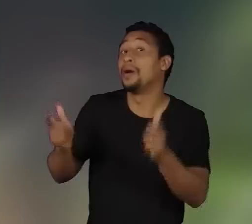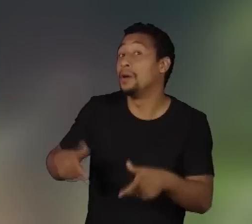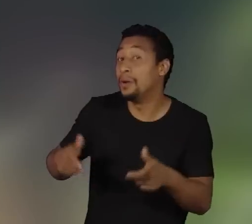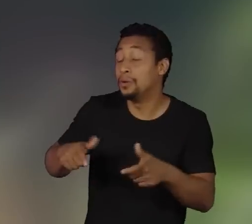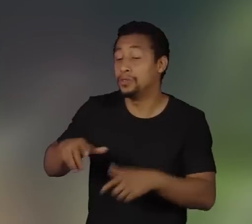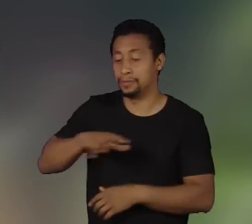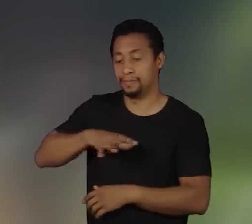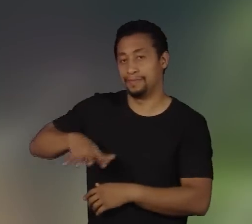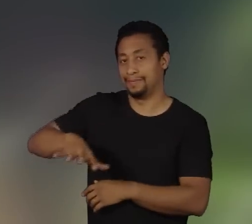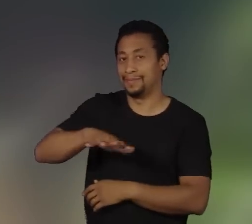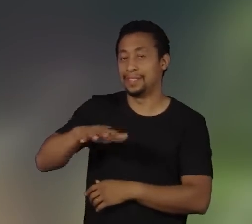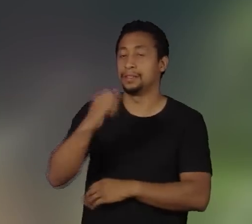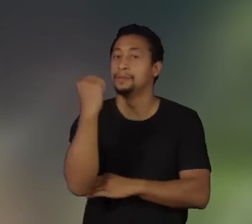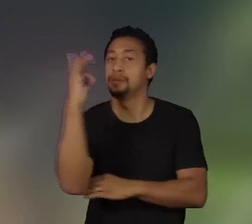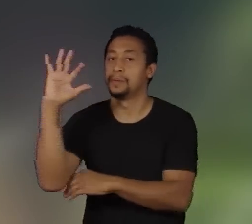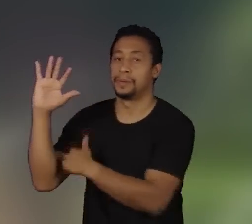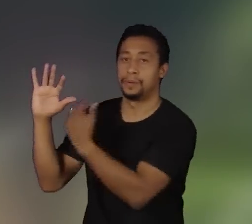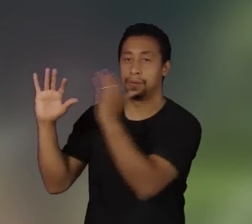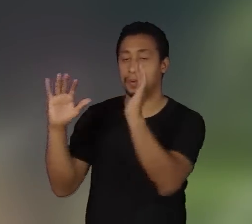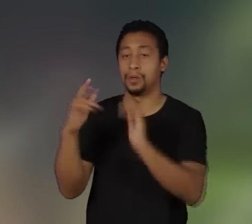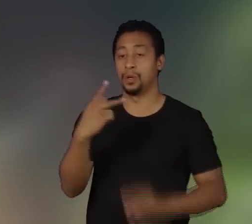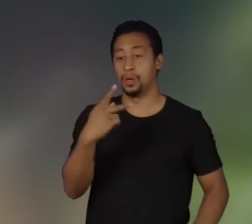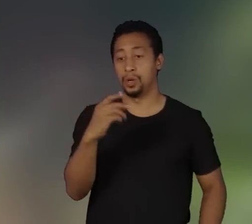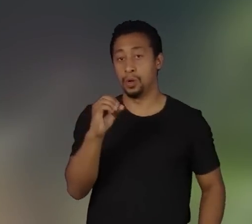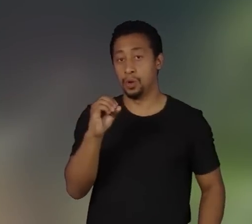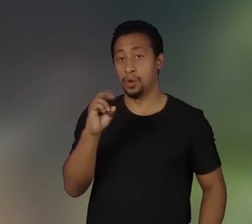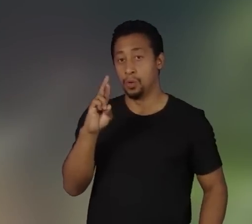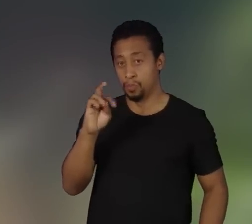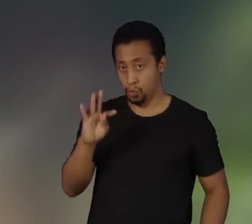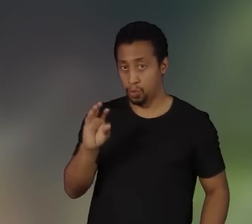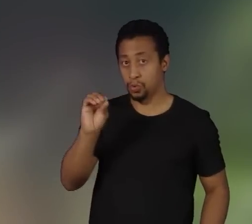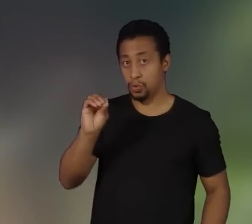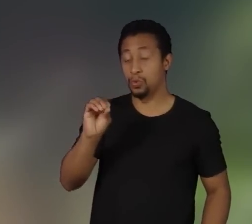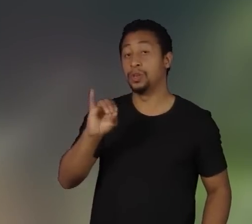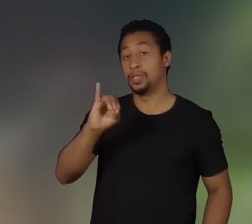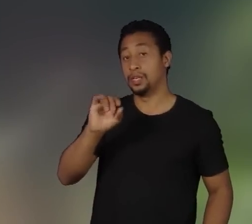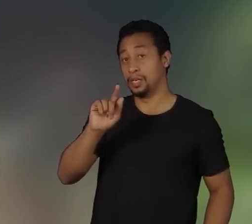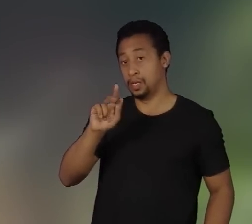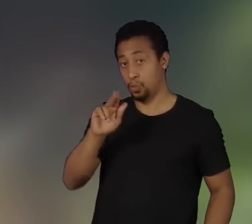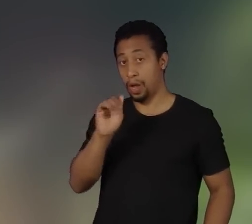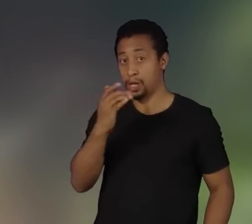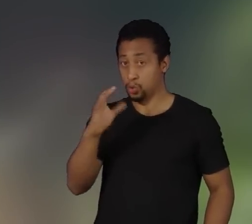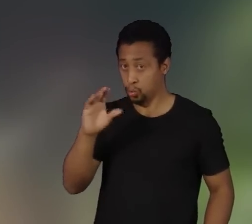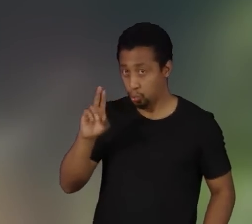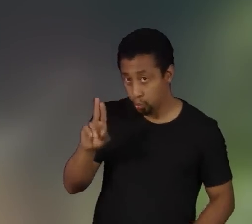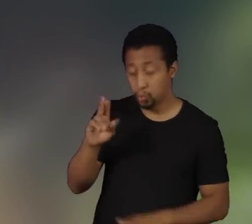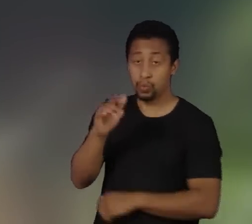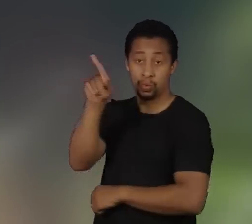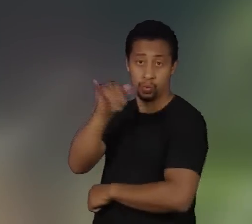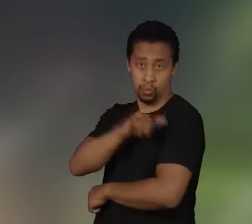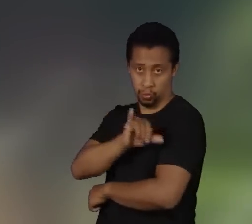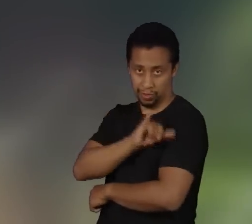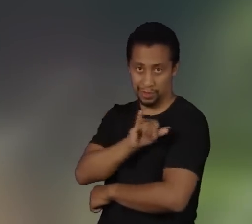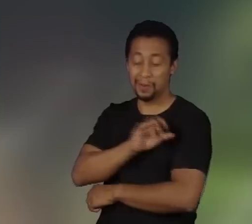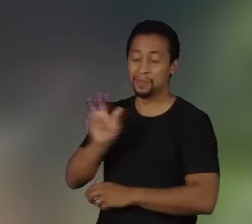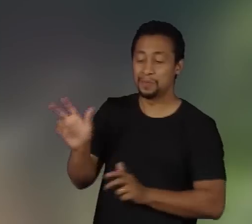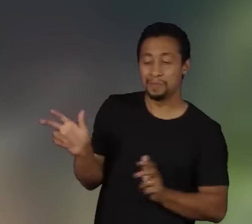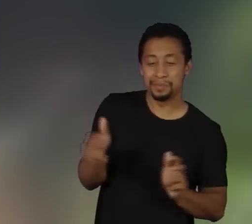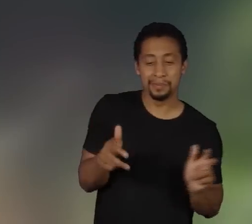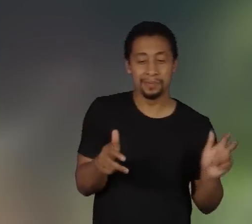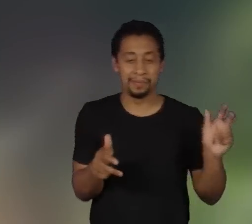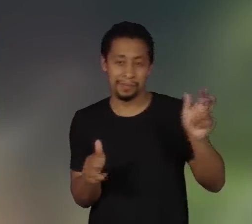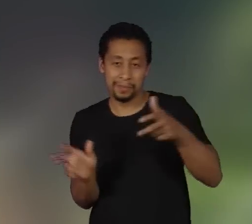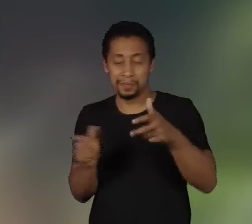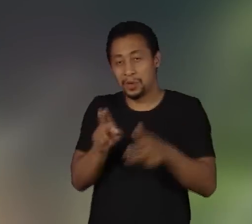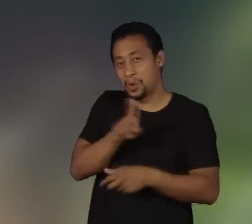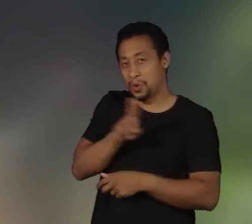Patrimônio Natural de Porto do Açu, em São João da Barra, no Rio de Janeiro. A espécie foi batizada de preguiça coleira do